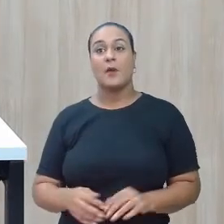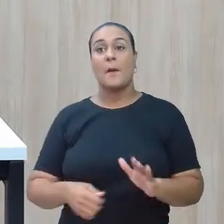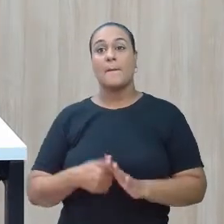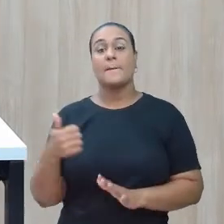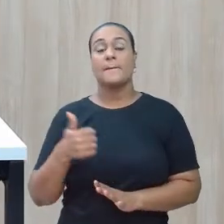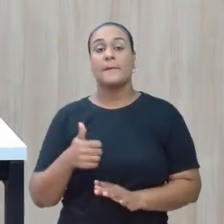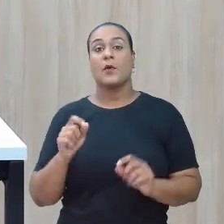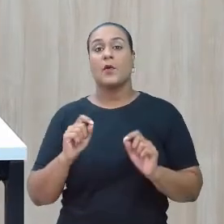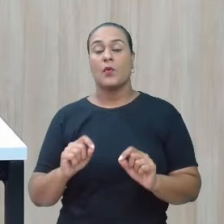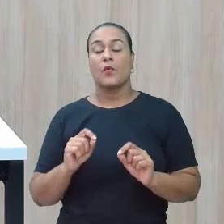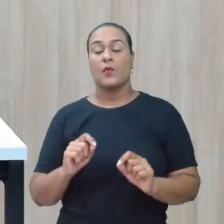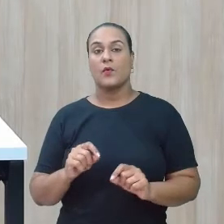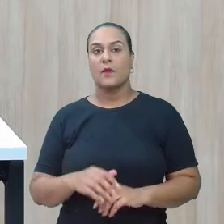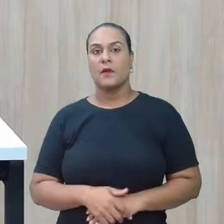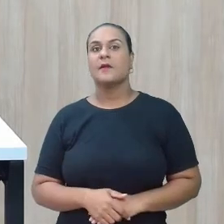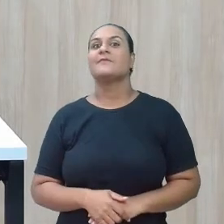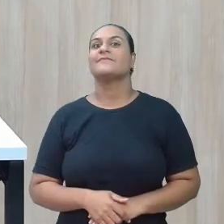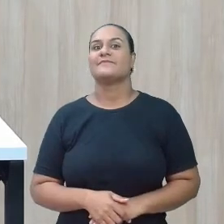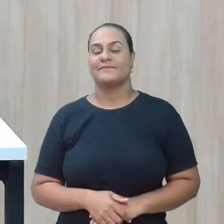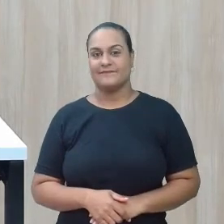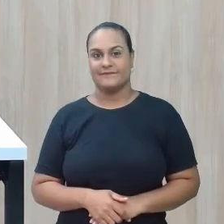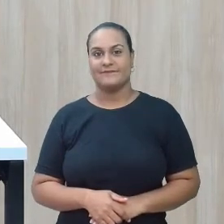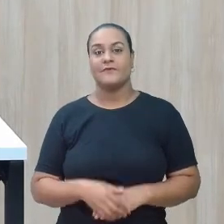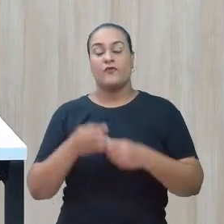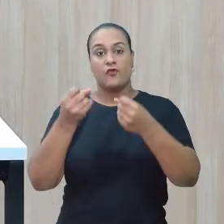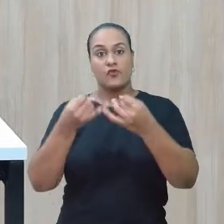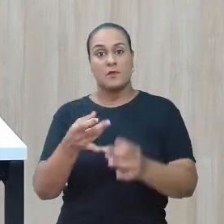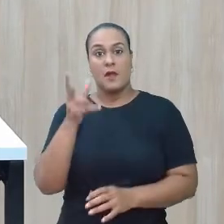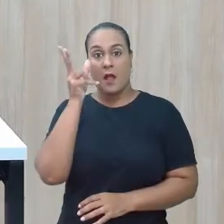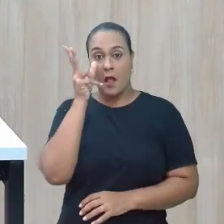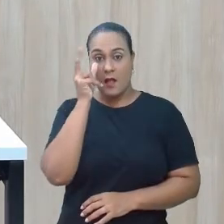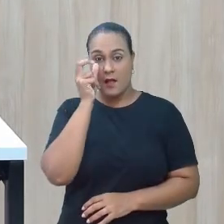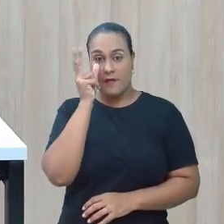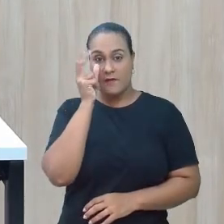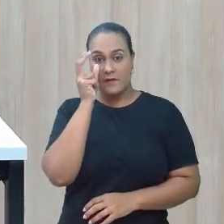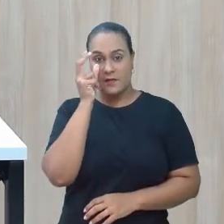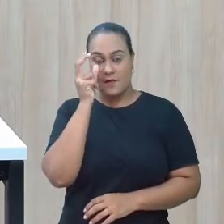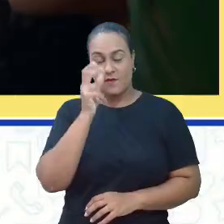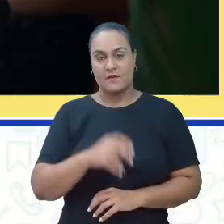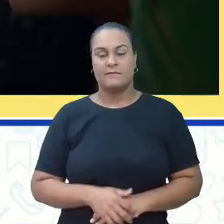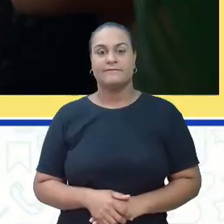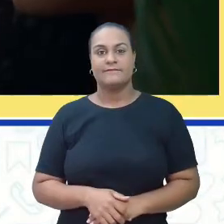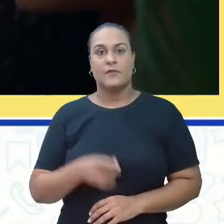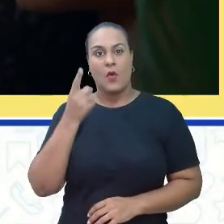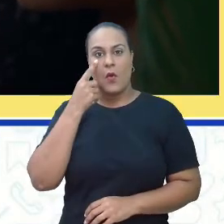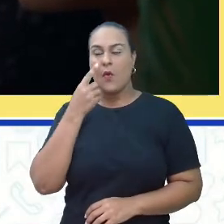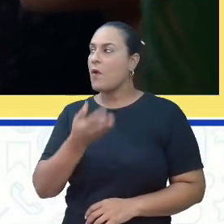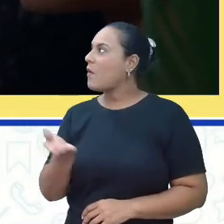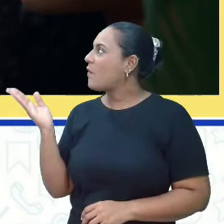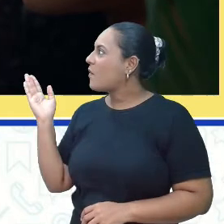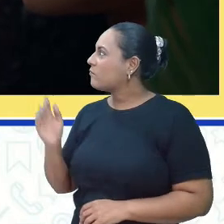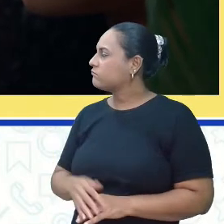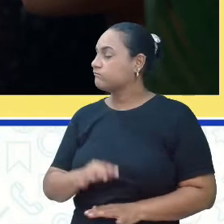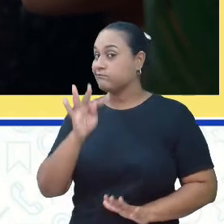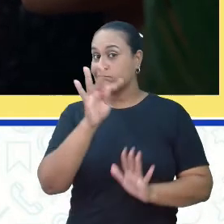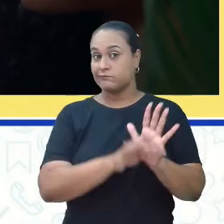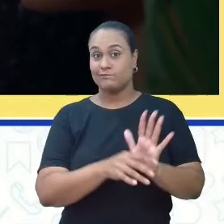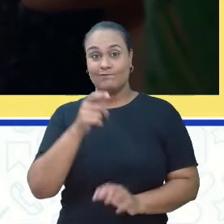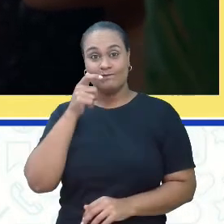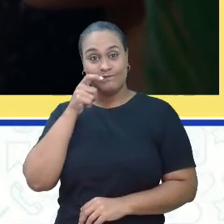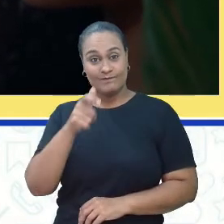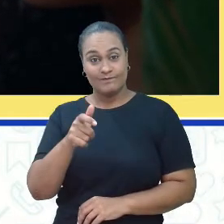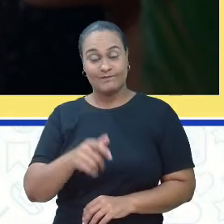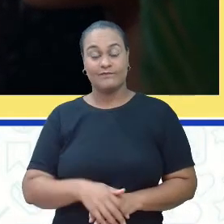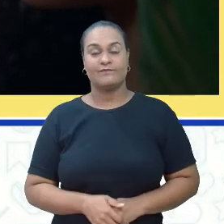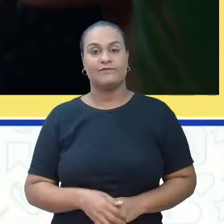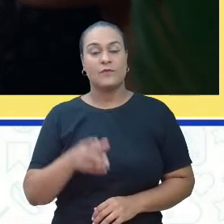primeiro ponto que eu vou falar um pouquinho a respeito da visão. Venham aqui comigo para a gente ver esse texto bem interessante.